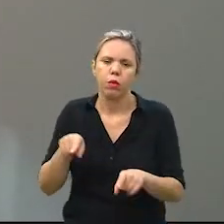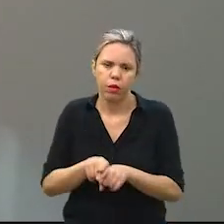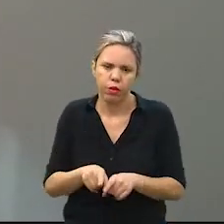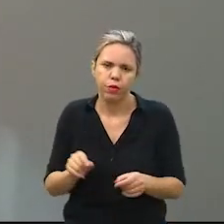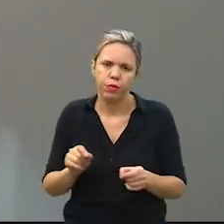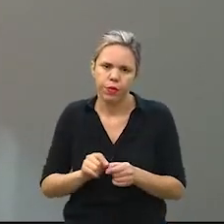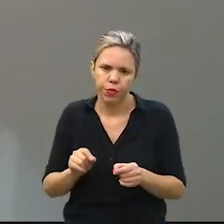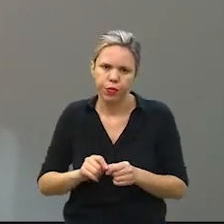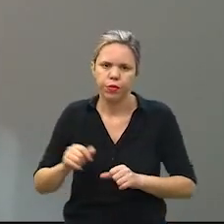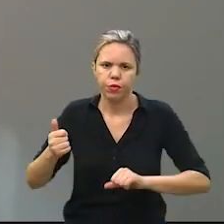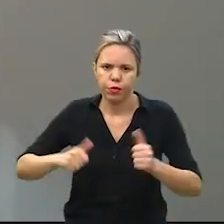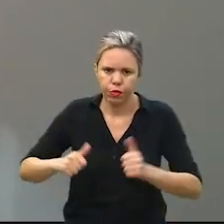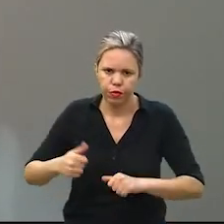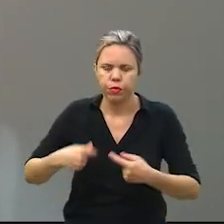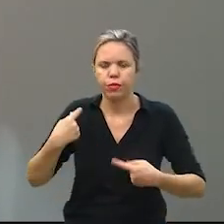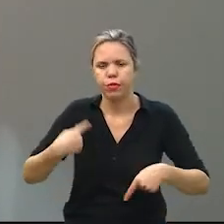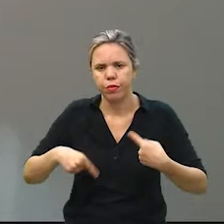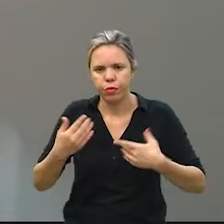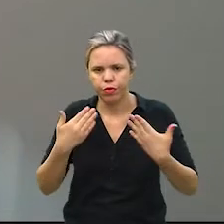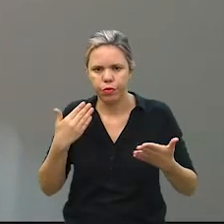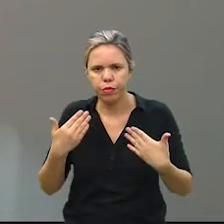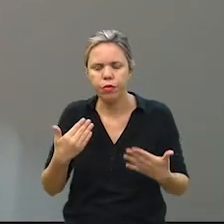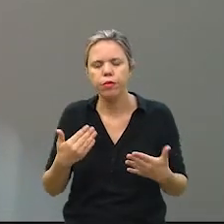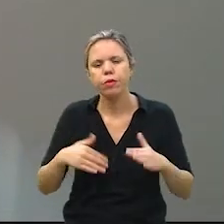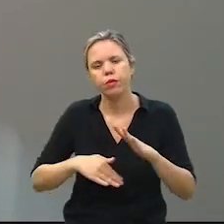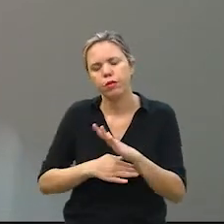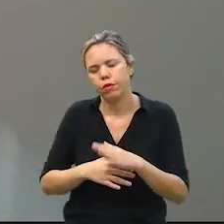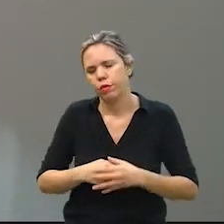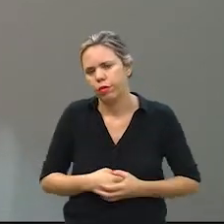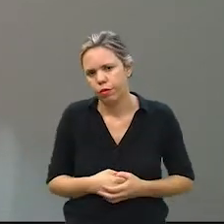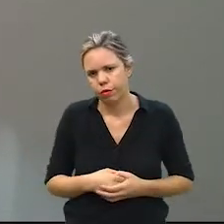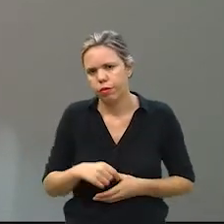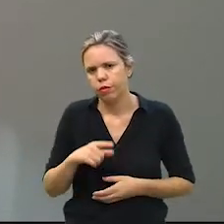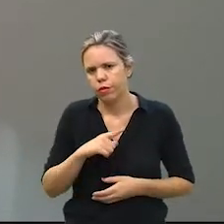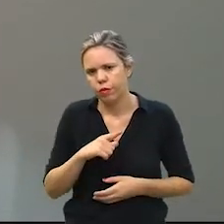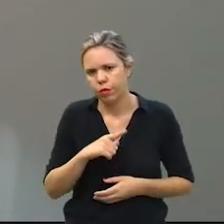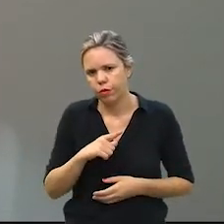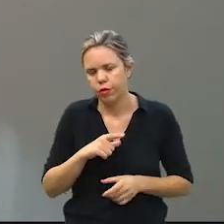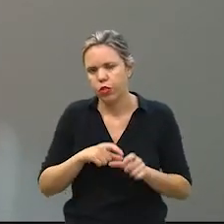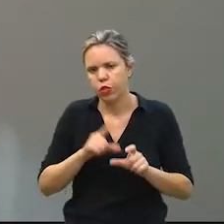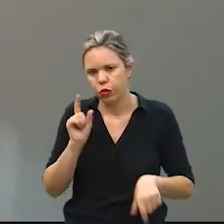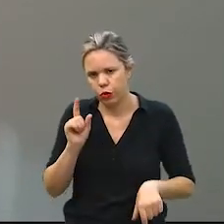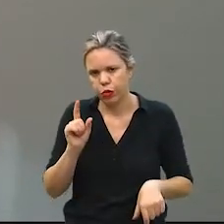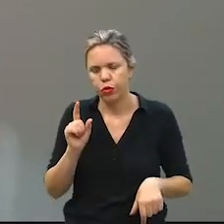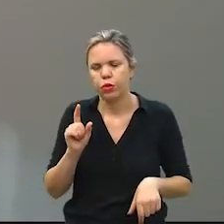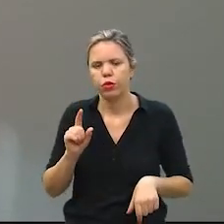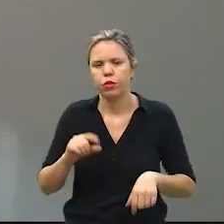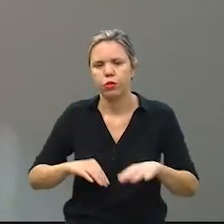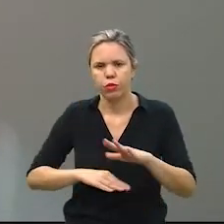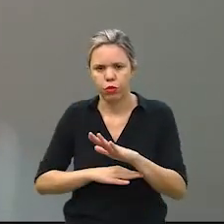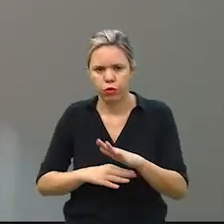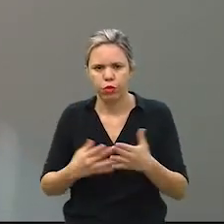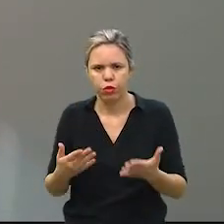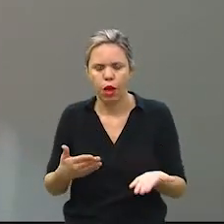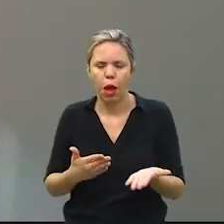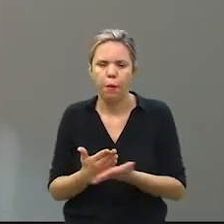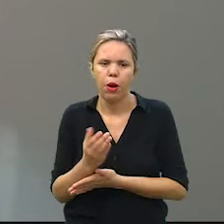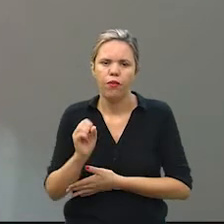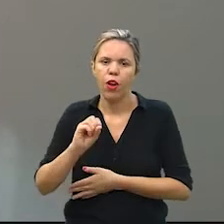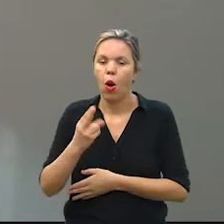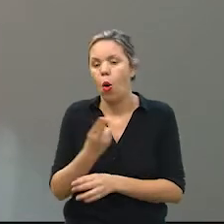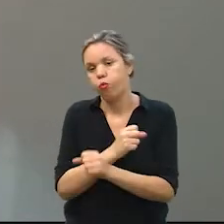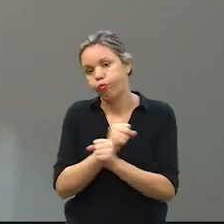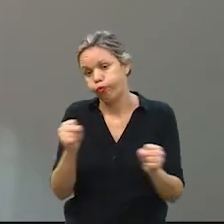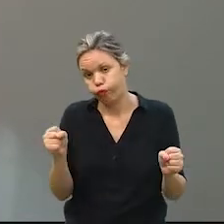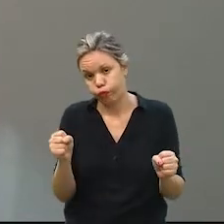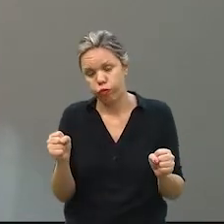fazemos também a avaliação política na Câmara, e nós temos também autonomia no Legislativo para aprovar ou